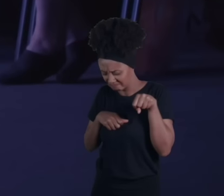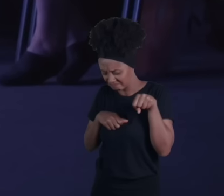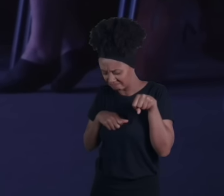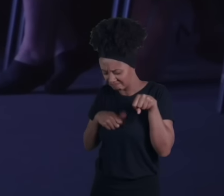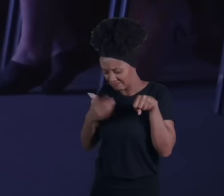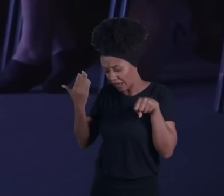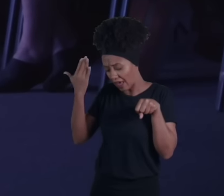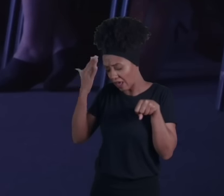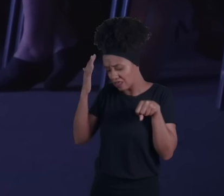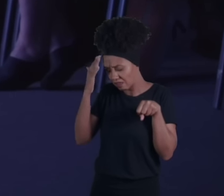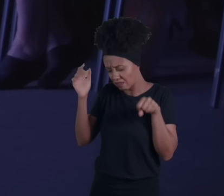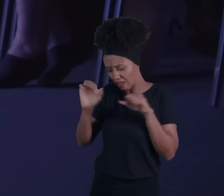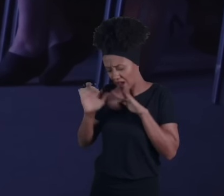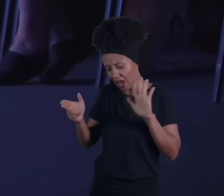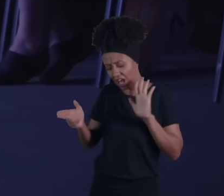dirigindo,